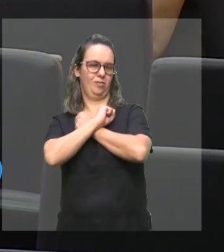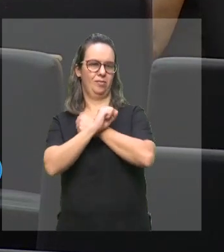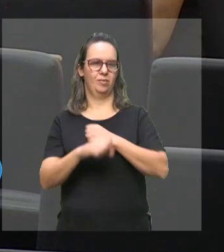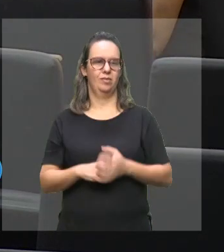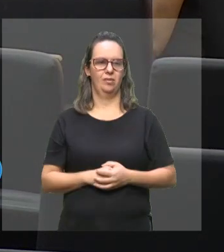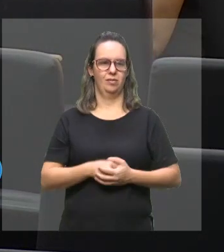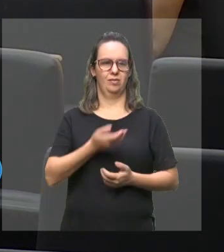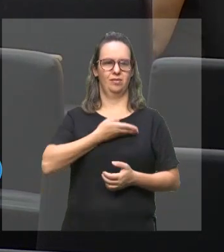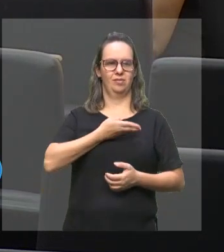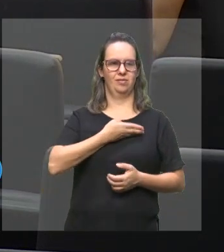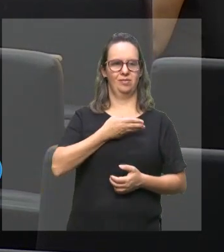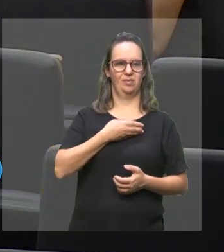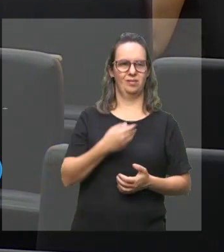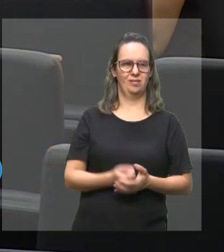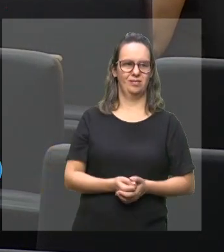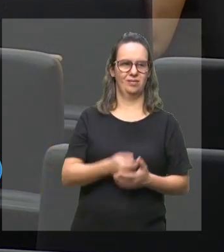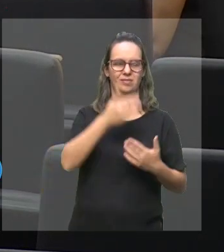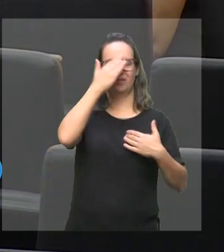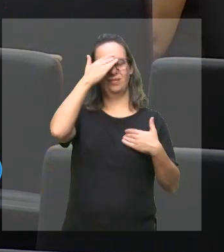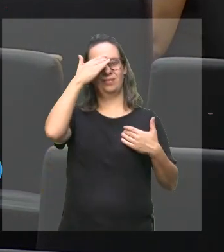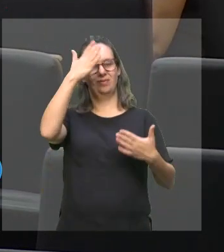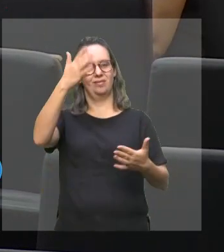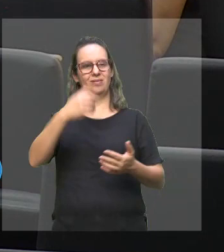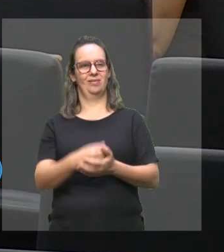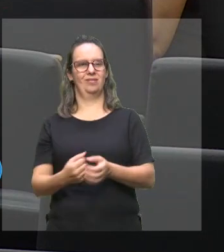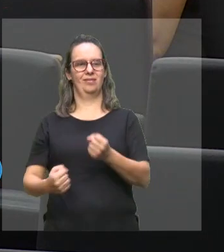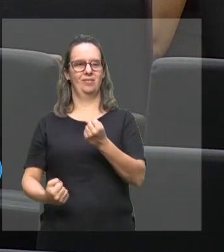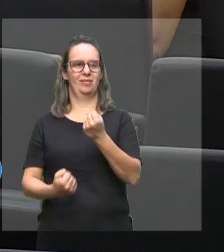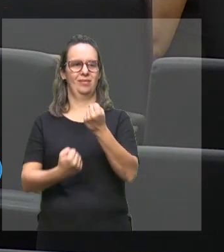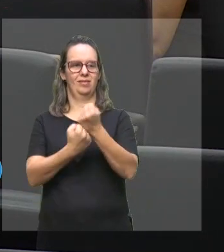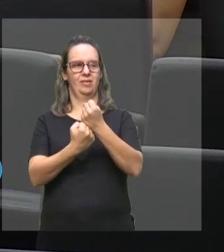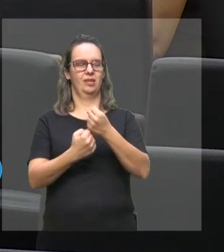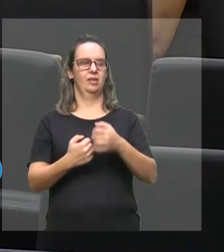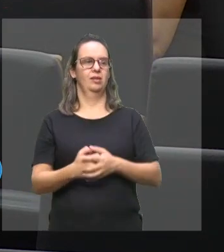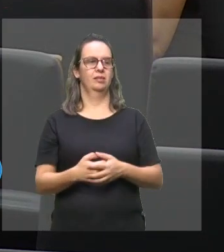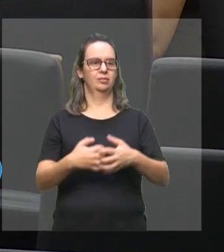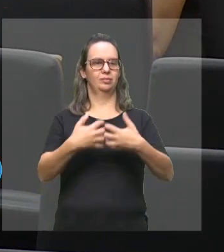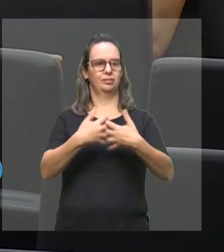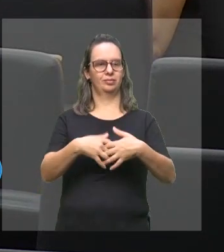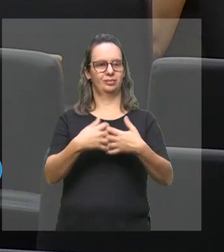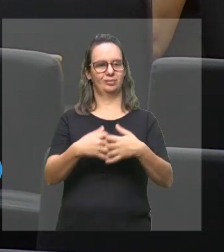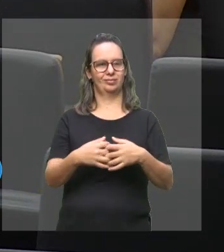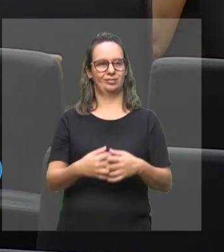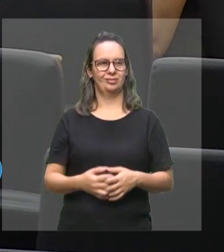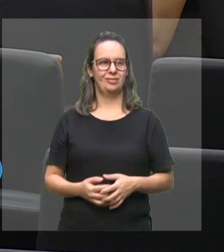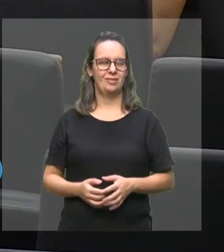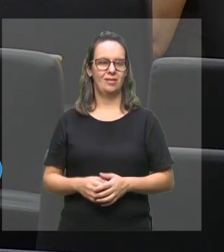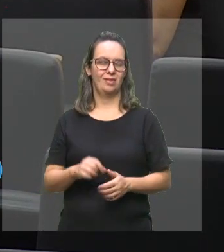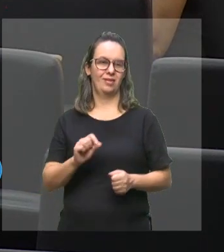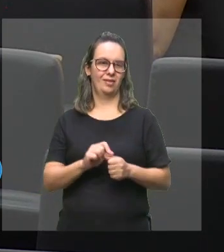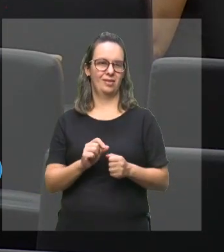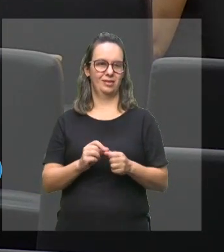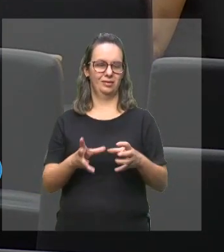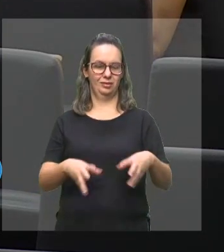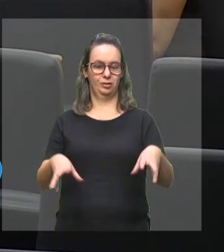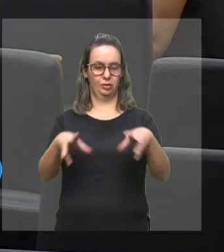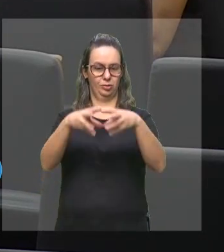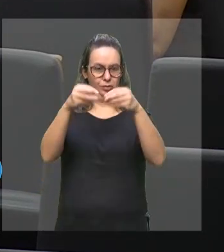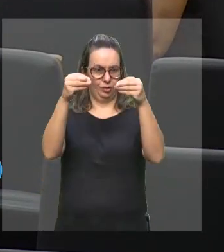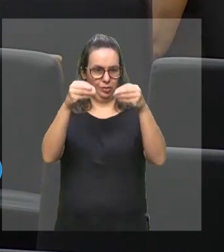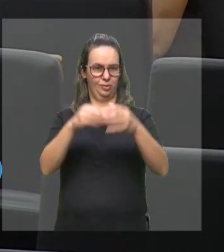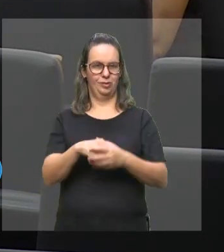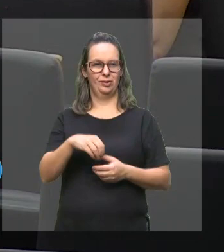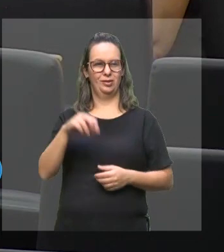já agradece ele pelo envolvimento, pelo apoio do Rotary, né, nos ovos de Páscoa, para fazer a Páscoa da APAE ali dos alunos. Obrigado.